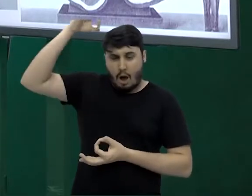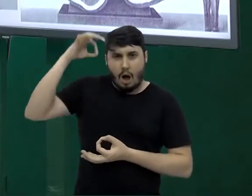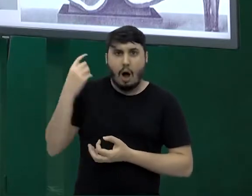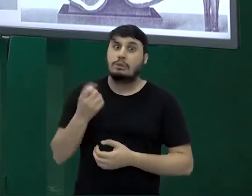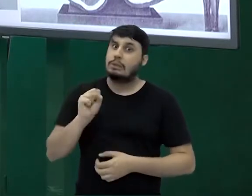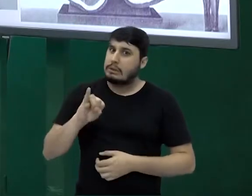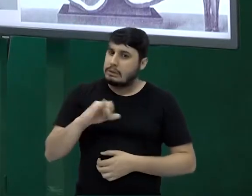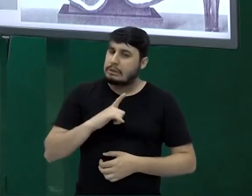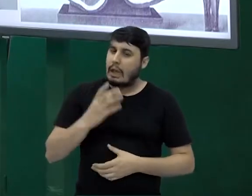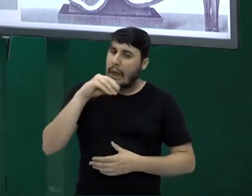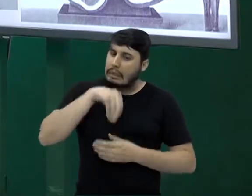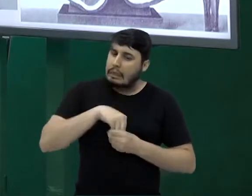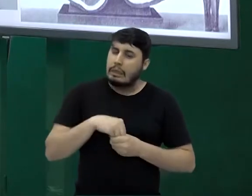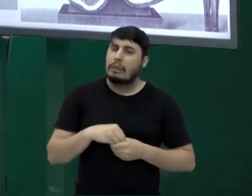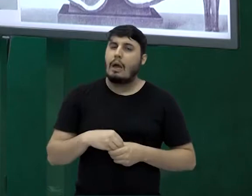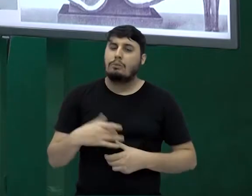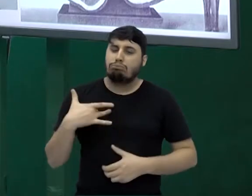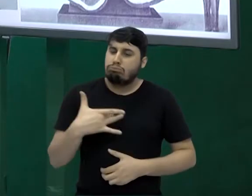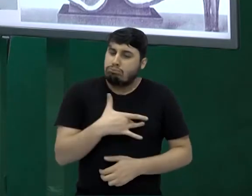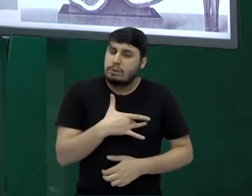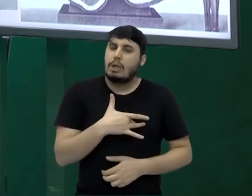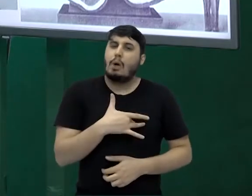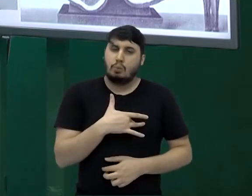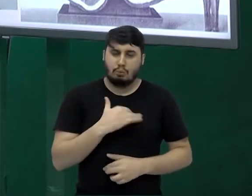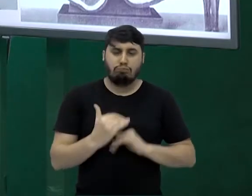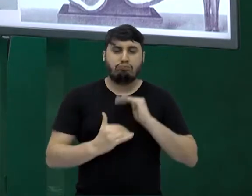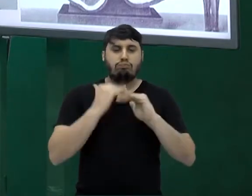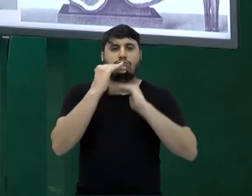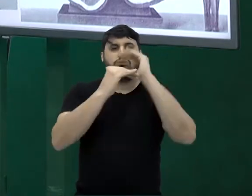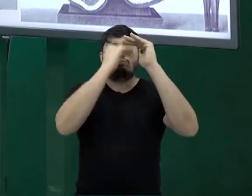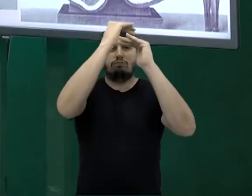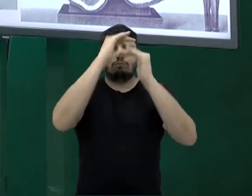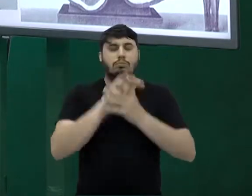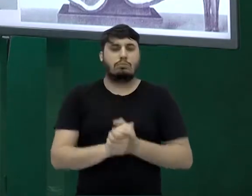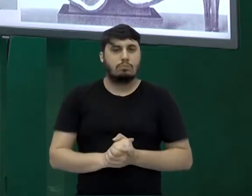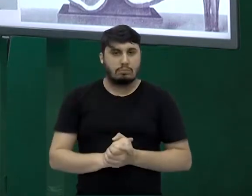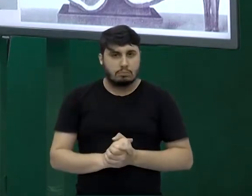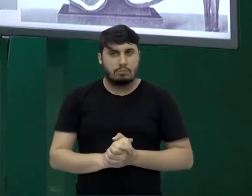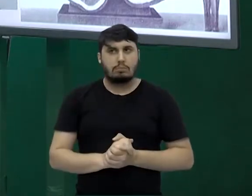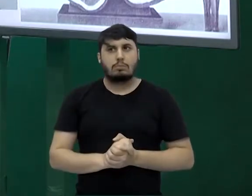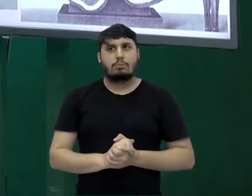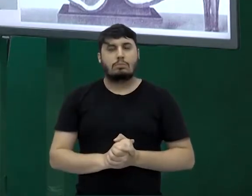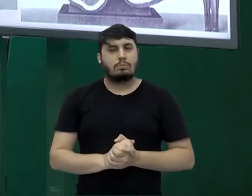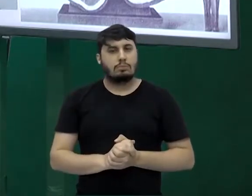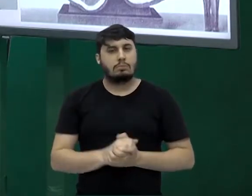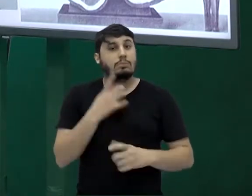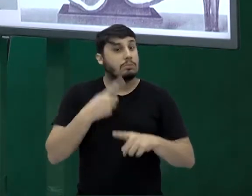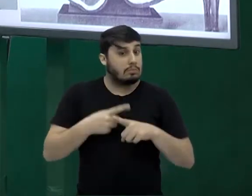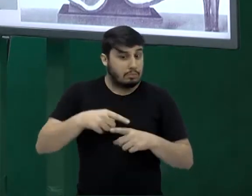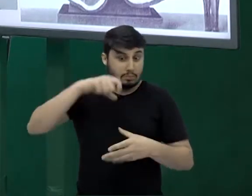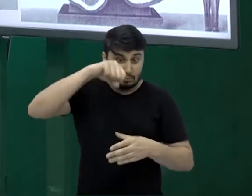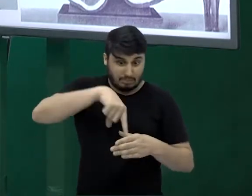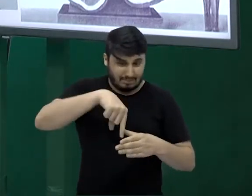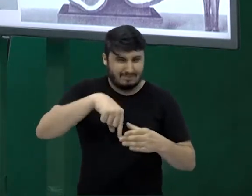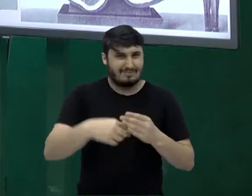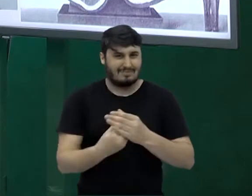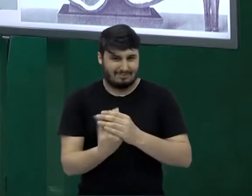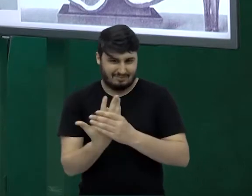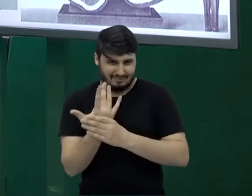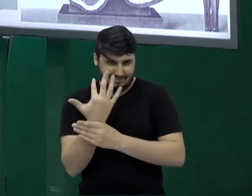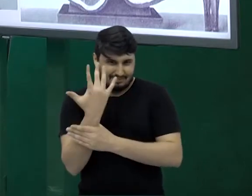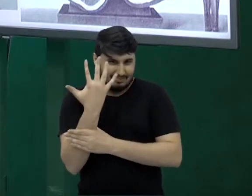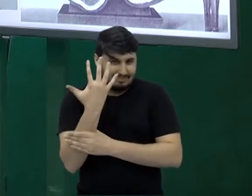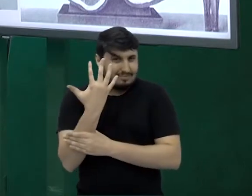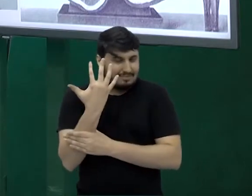aquelas estruturas vegetativas funcionando. Beleza? E aí você vê como muda, né? É um espetáculo. Só o fato de ter semente